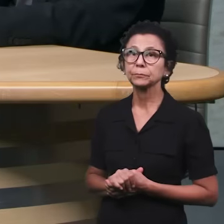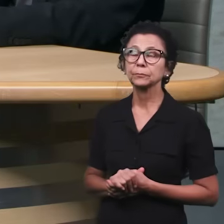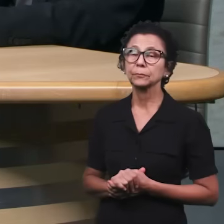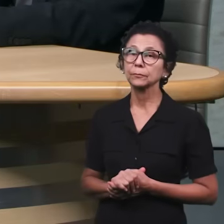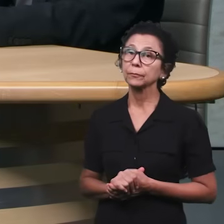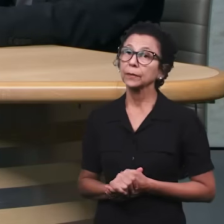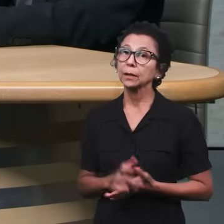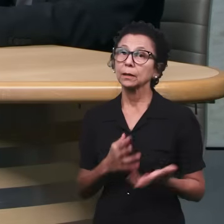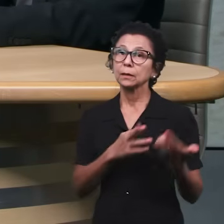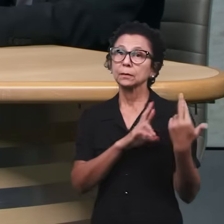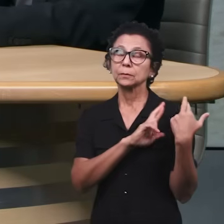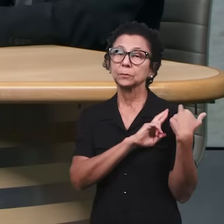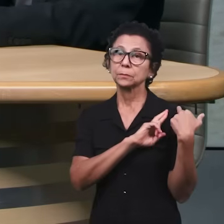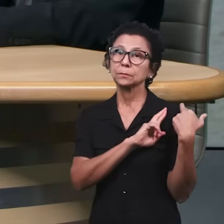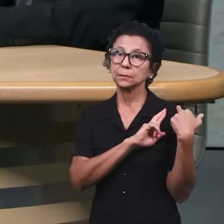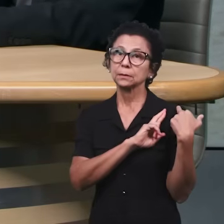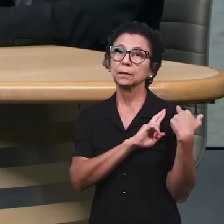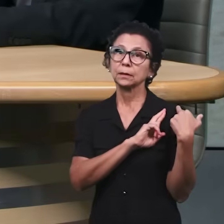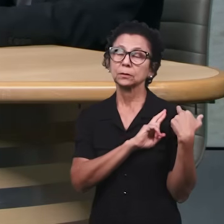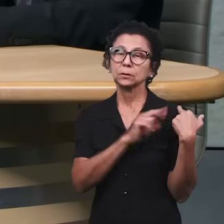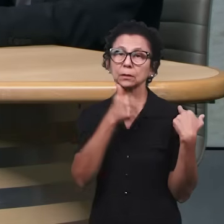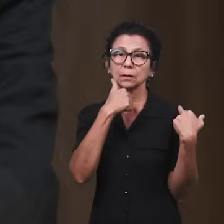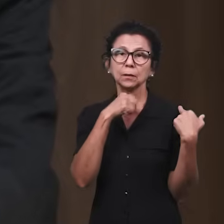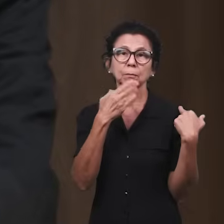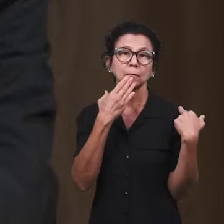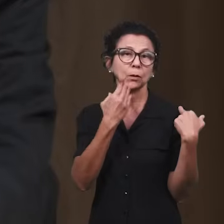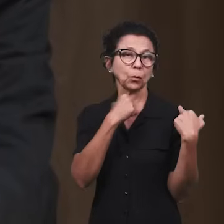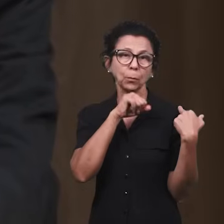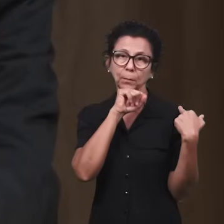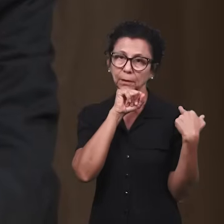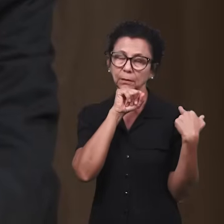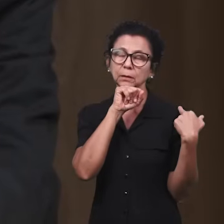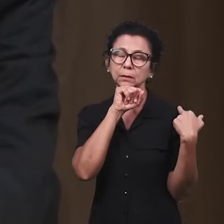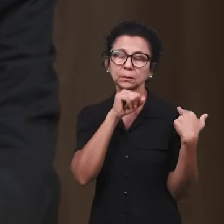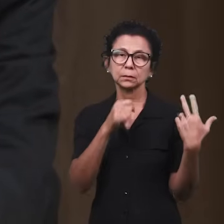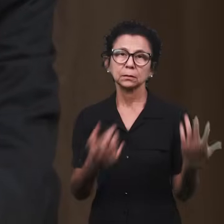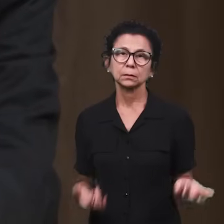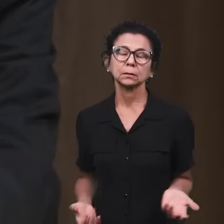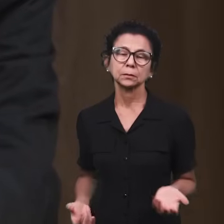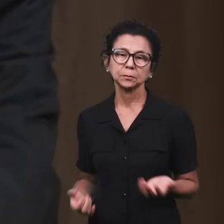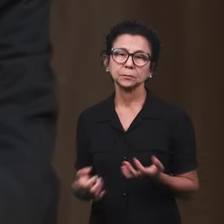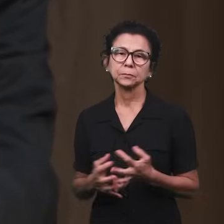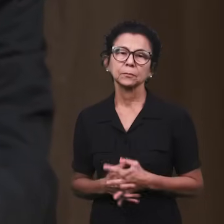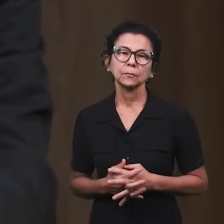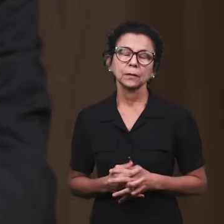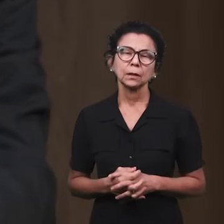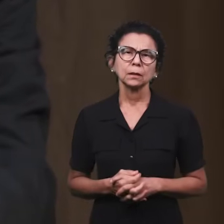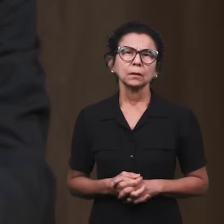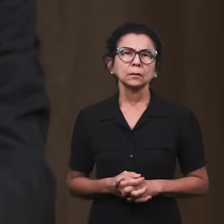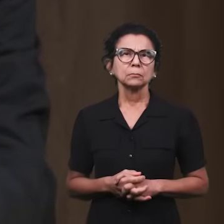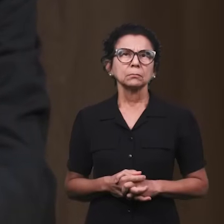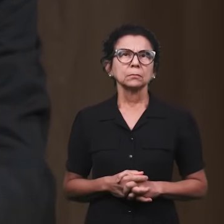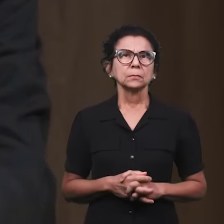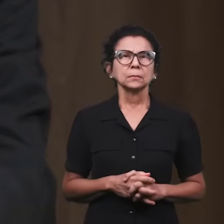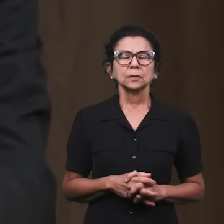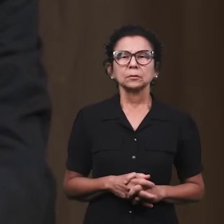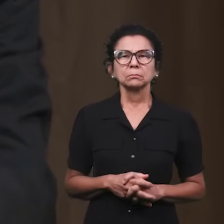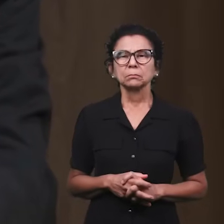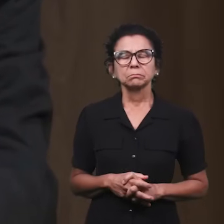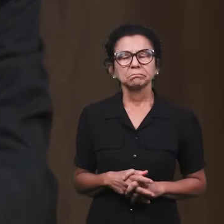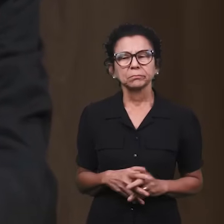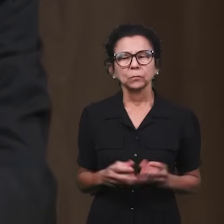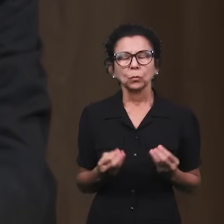nessa responsabilidade do pai, porque, vamos pensar no exemplo bíblico mesmo, a criança não tem